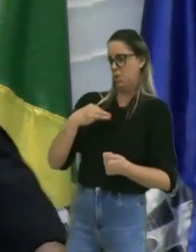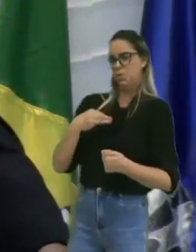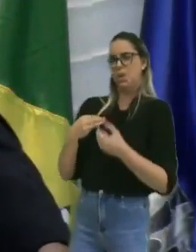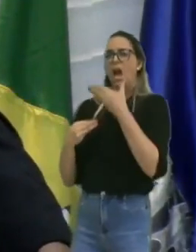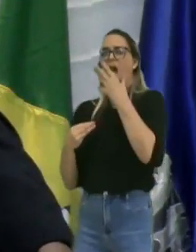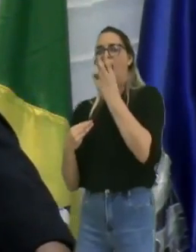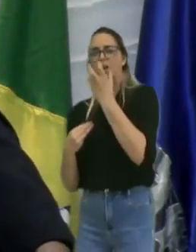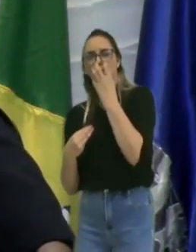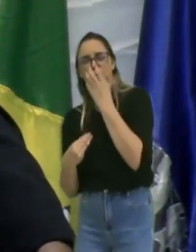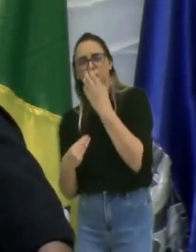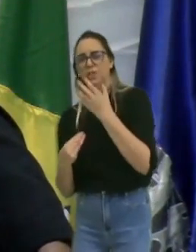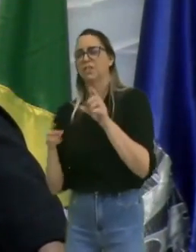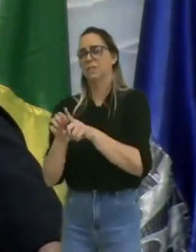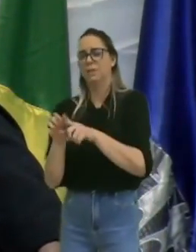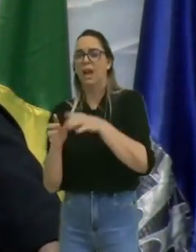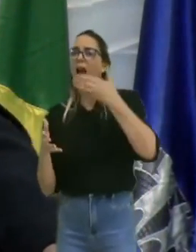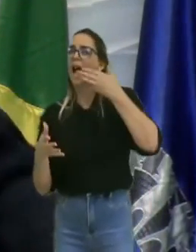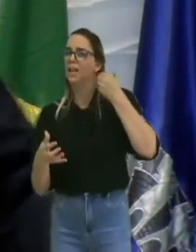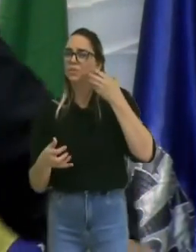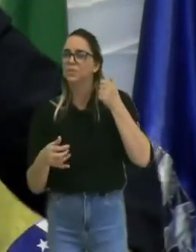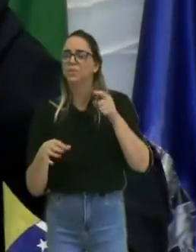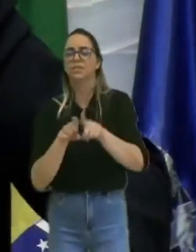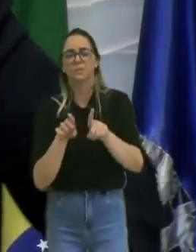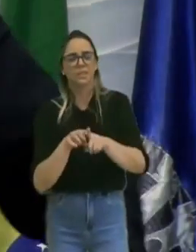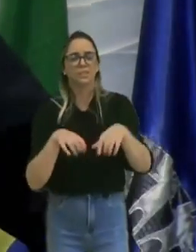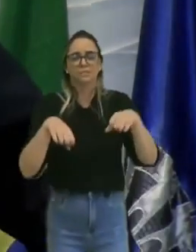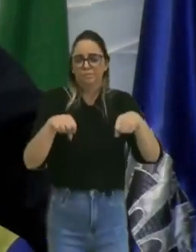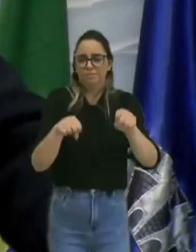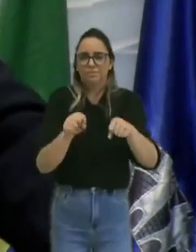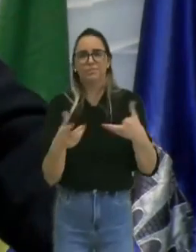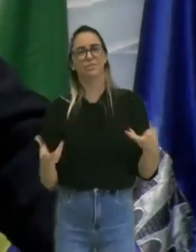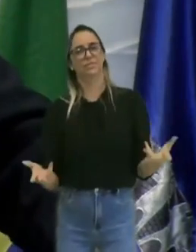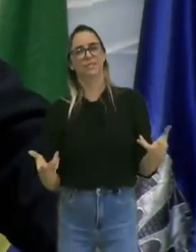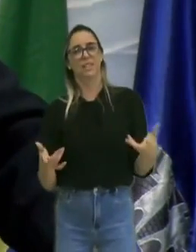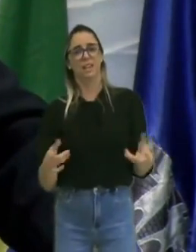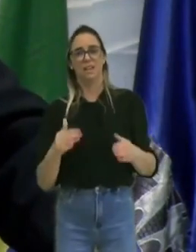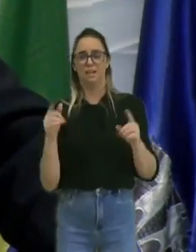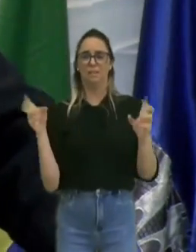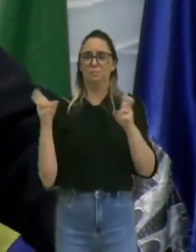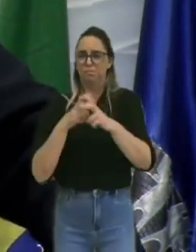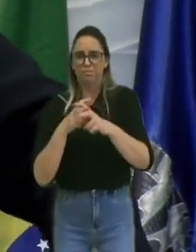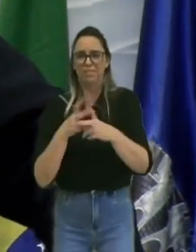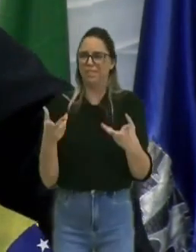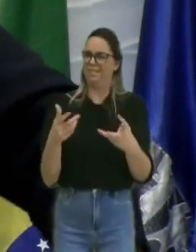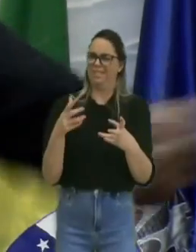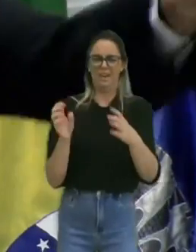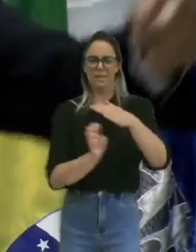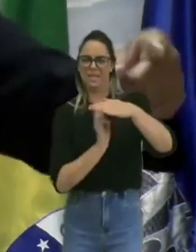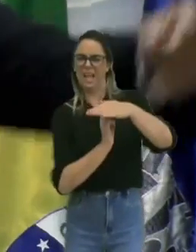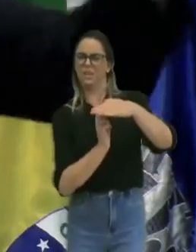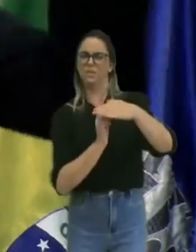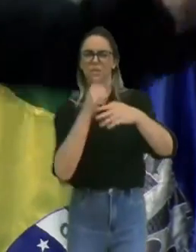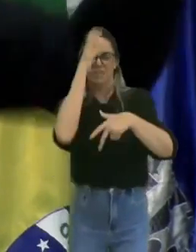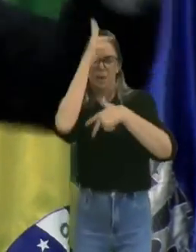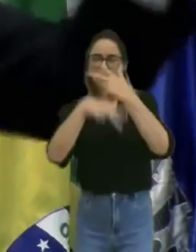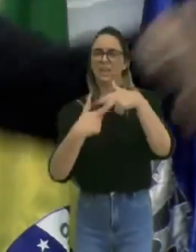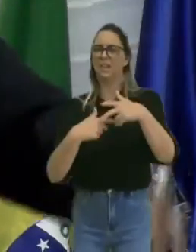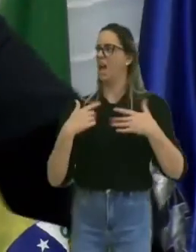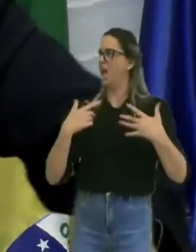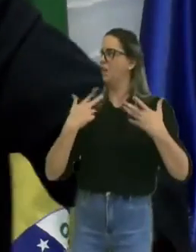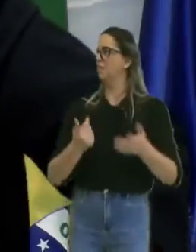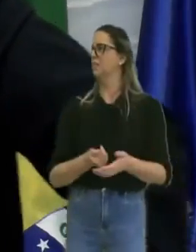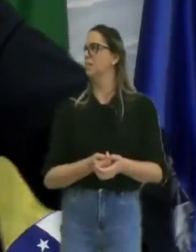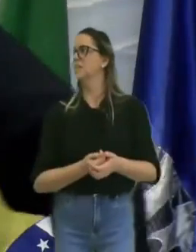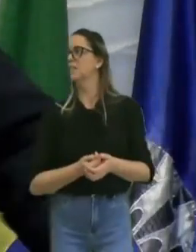gato. E uma moto velha. Obrigado cara a cara, um bilionário de São Bento. Eu. Chega! E bateu numa sala,